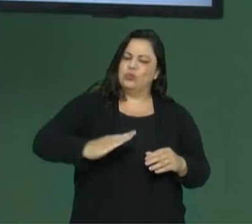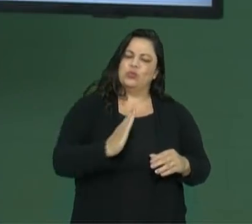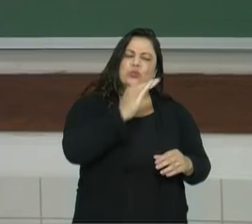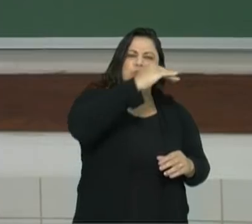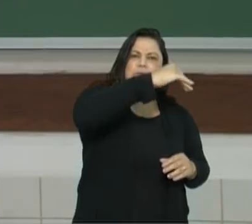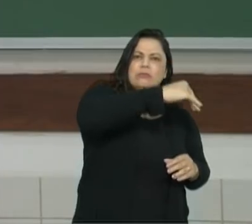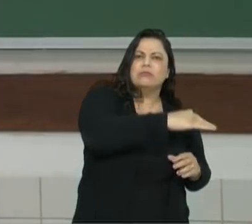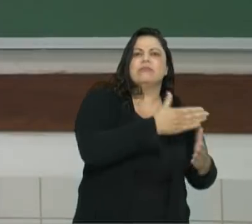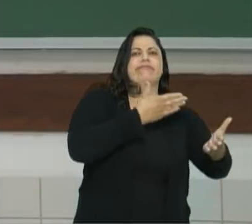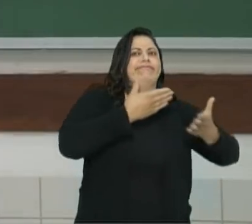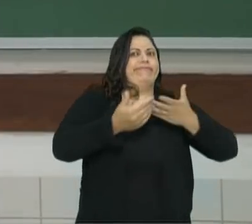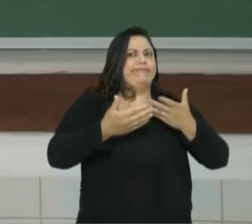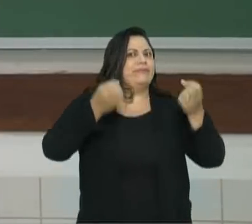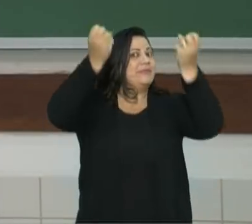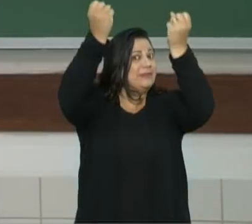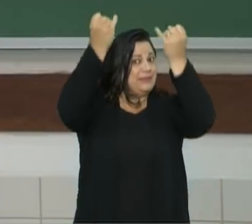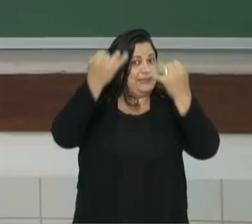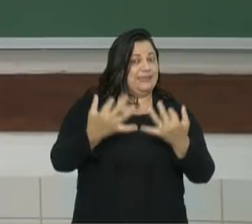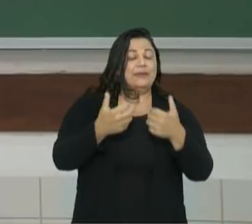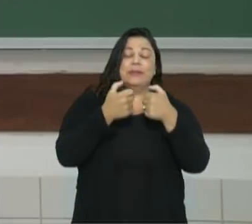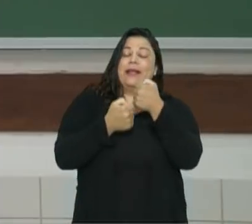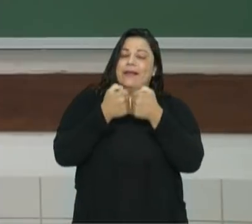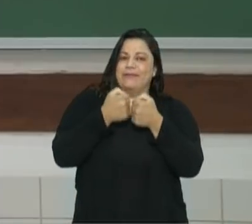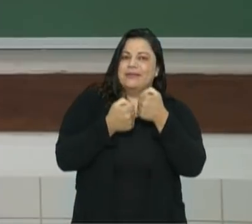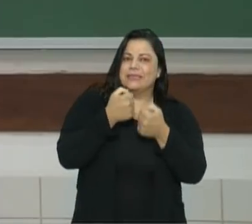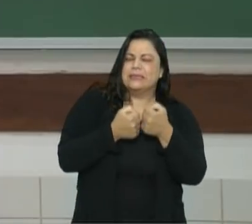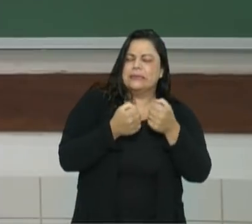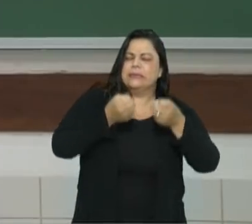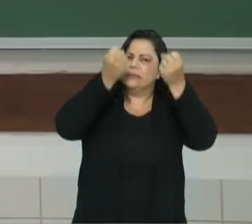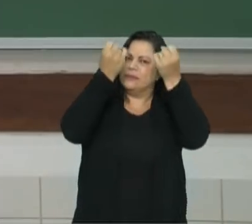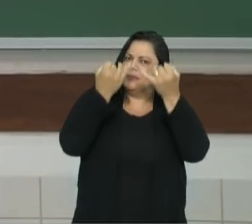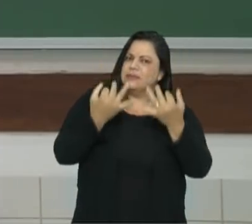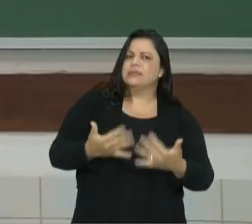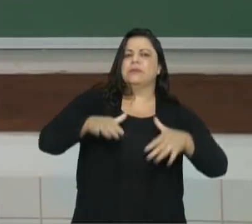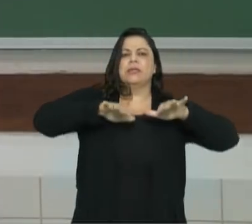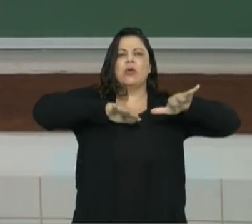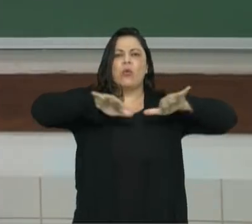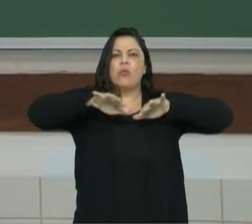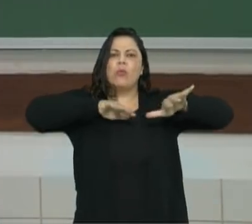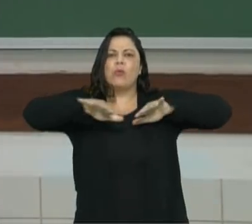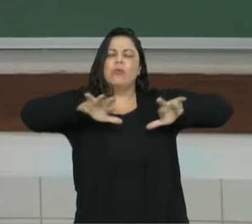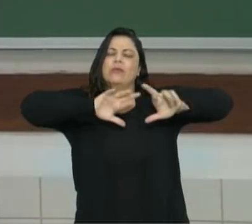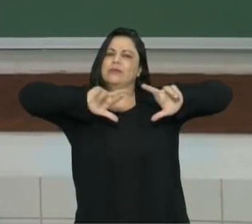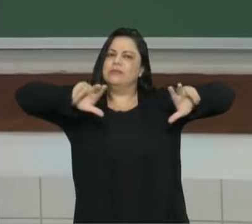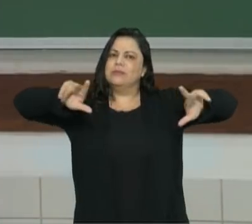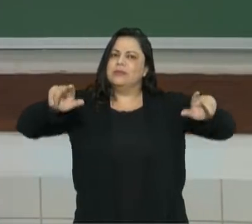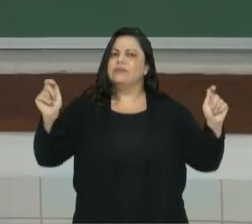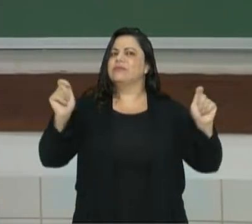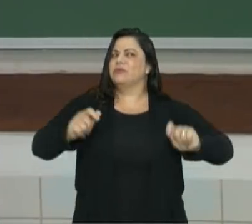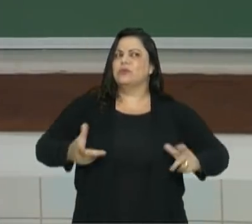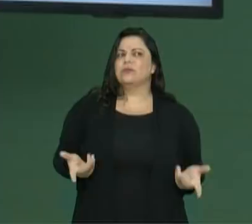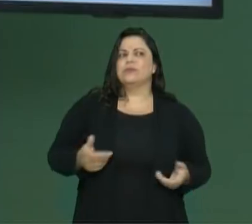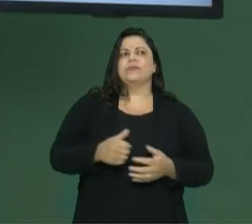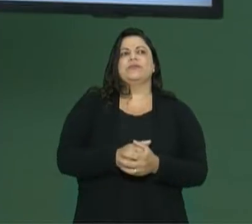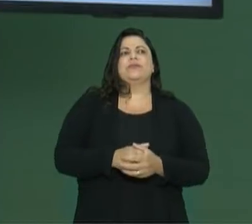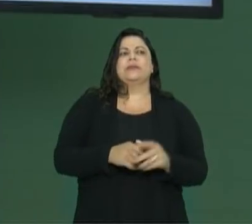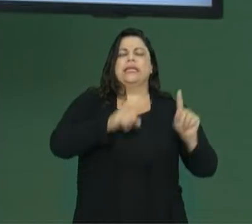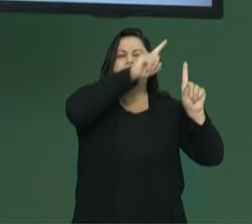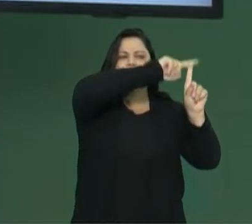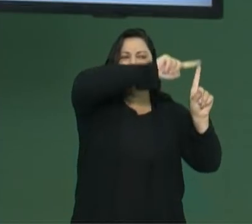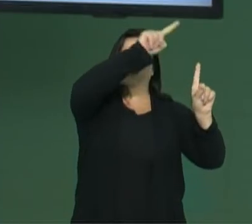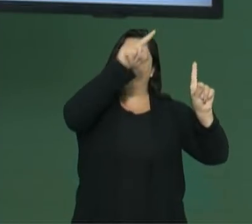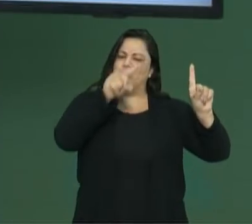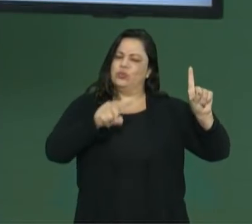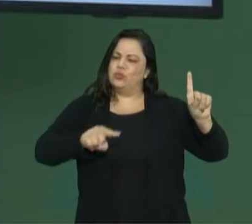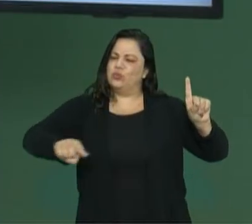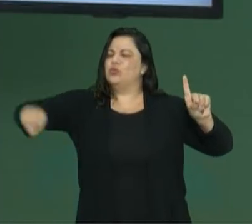vamos explicar o movimento das coisas, né? Afinal estamos para isso. O movimento usando as leis de Newton.